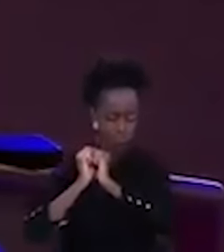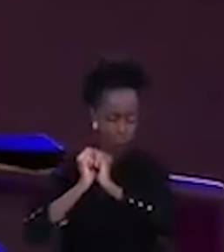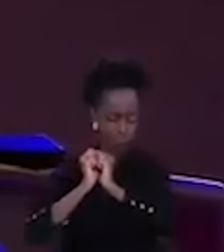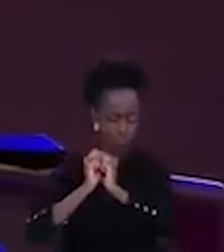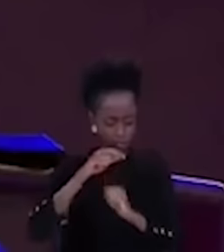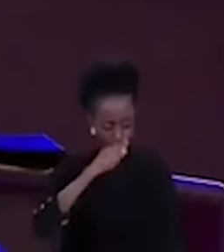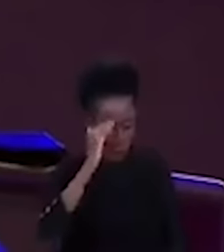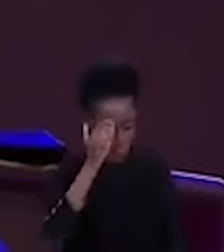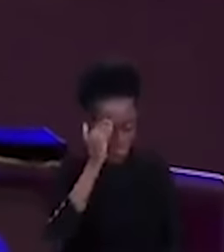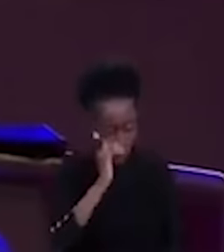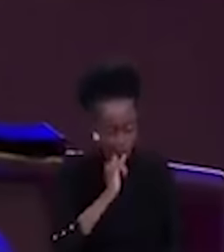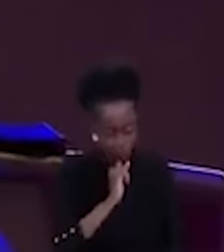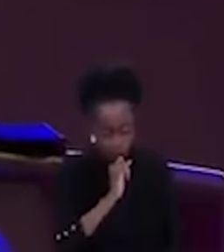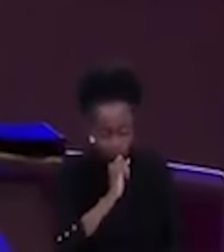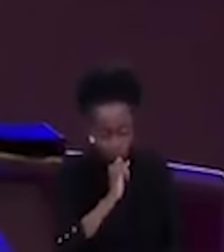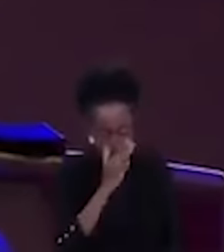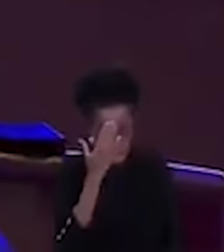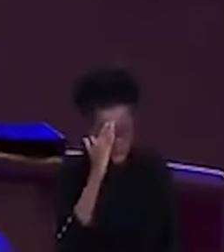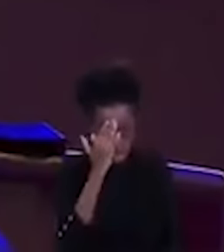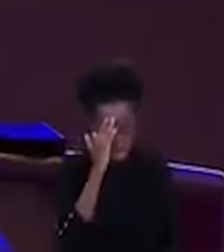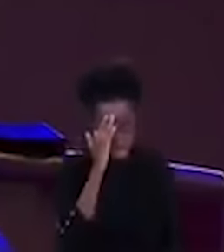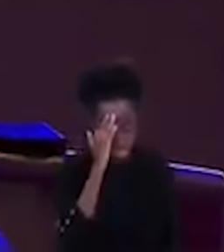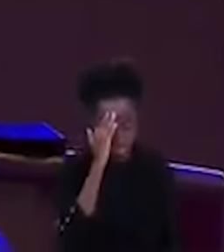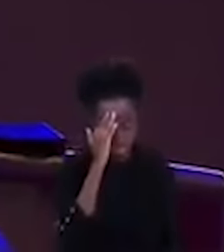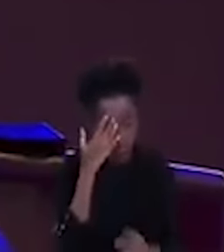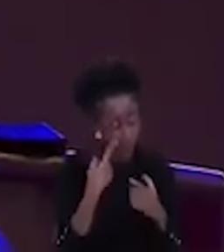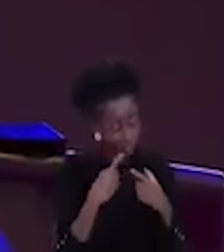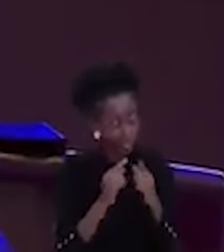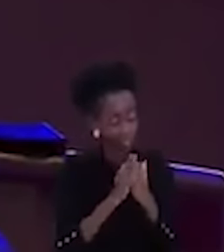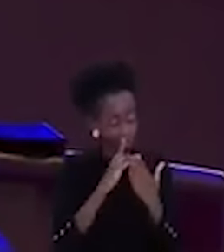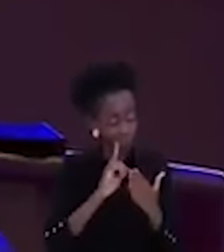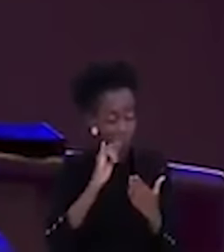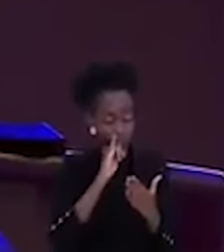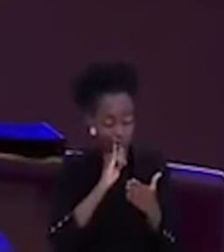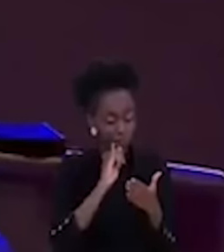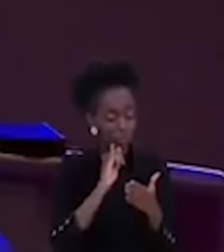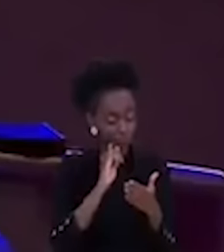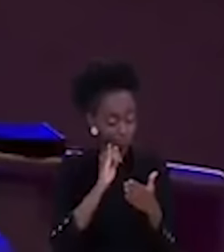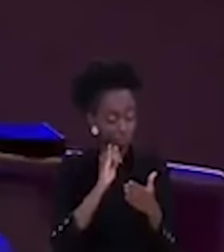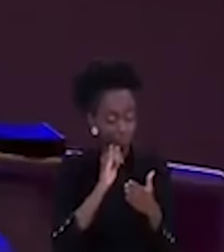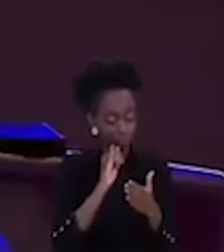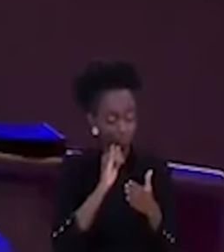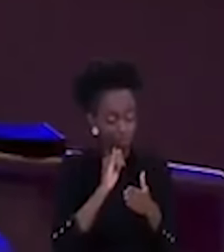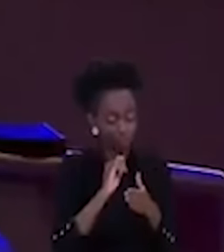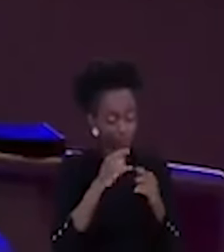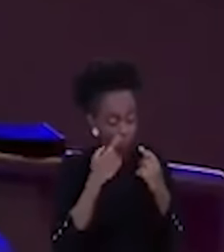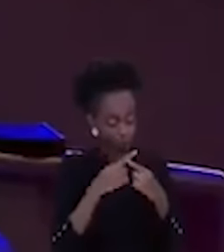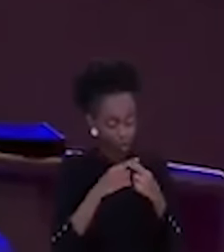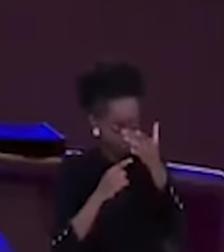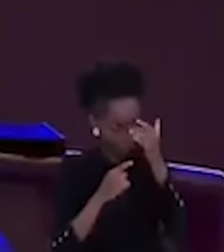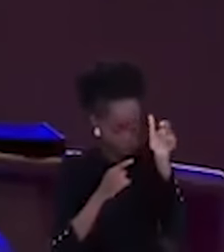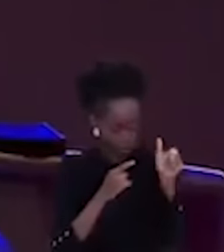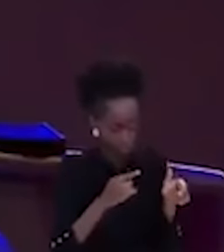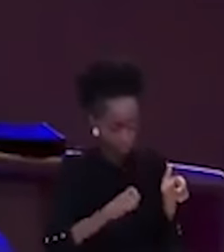Você ouviu isso com seus olhos fechados? Está escrito. O versículo seguinte é: por um breve